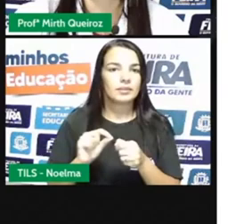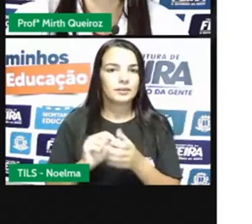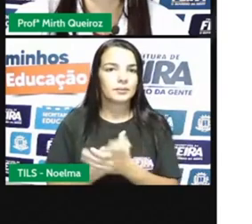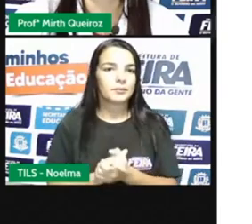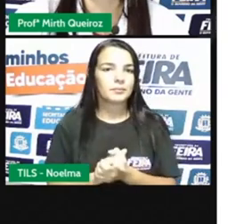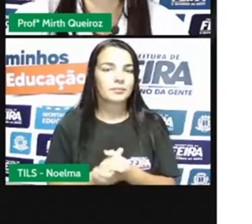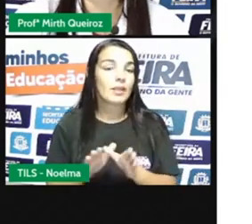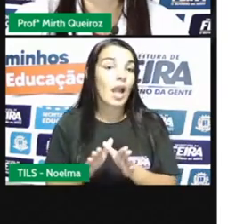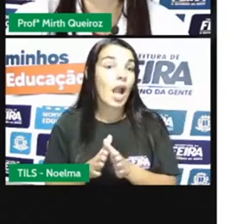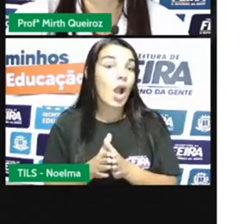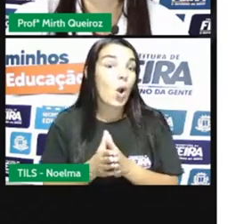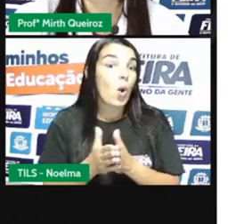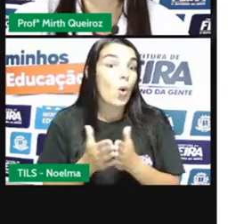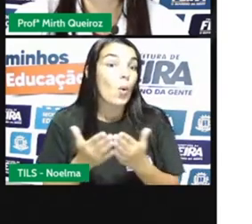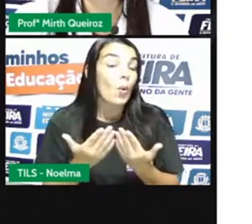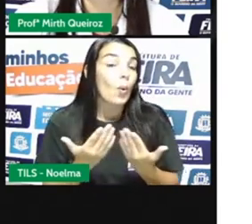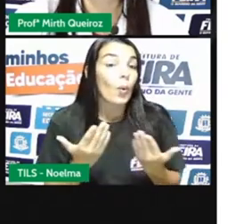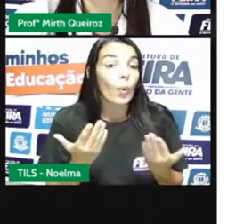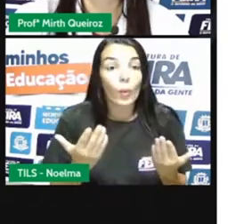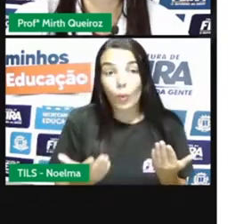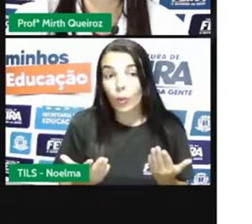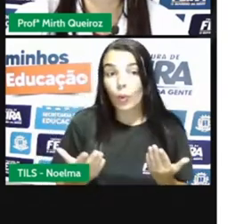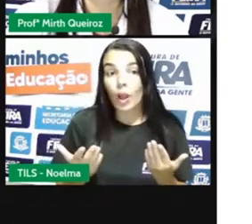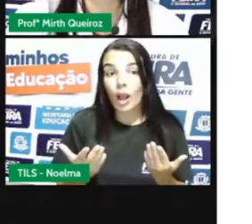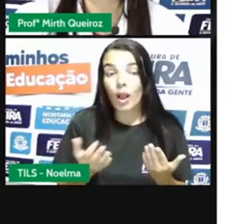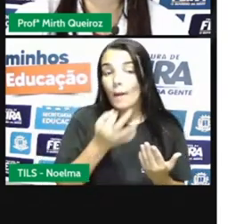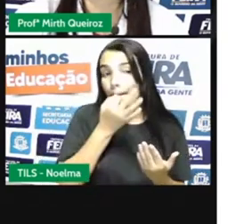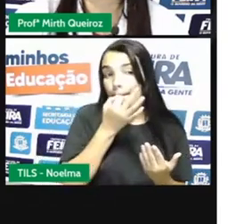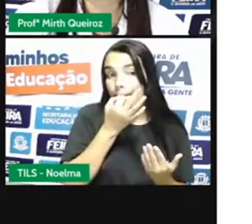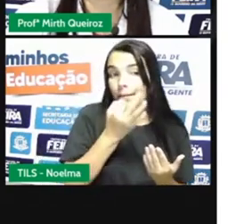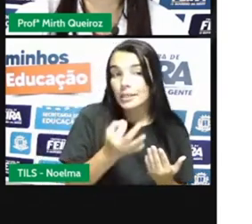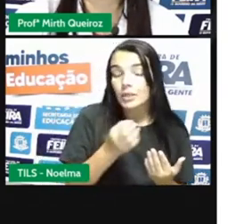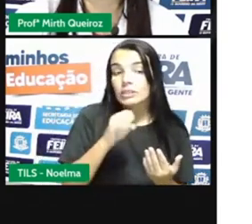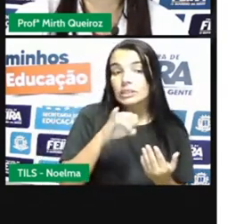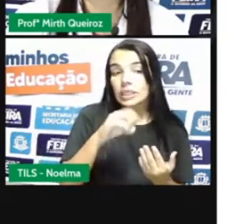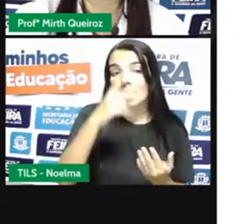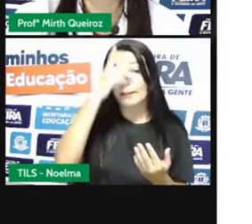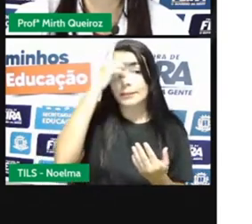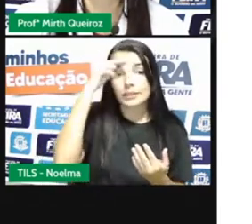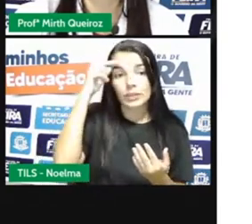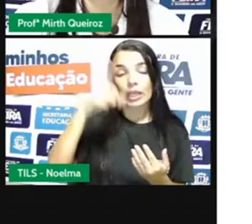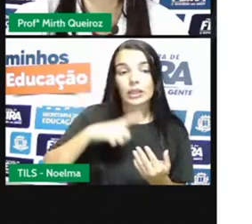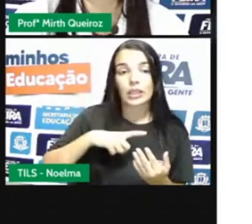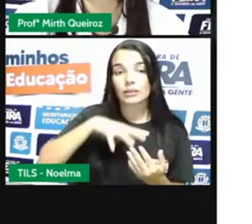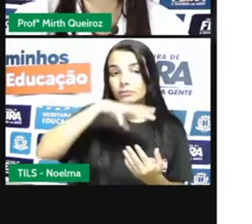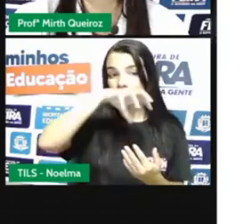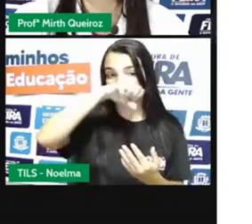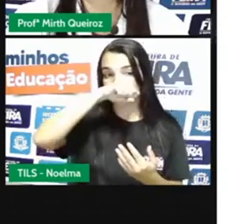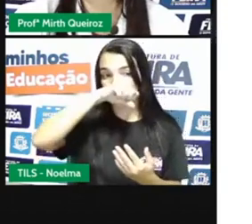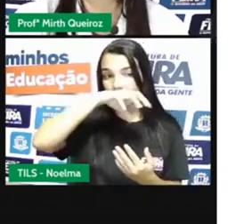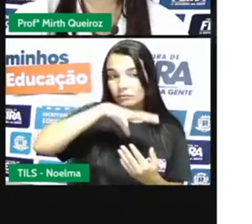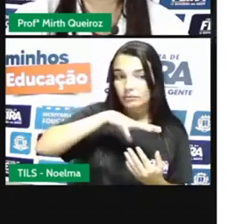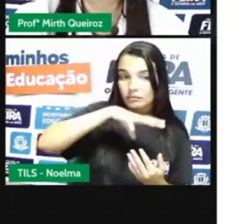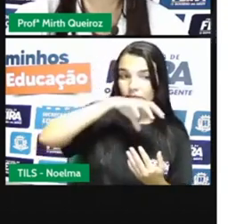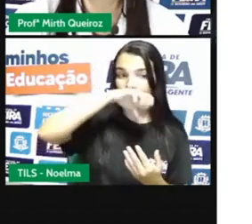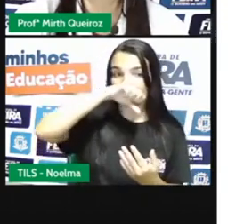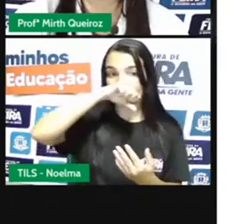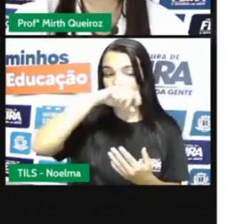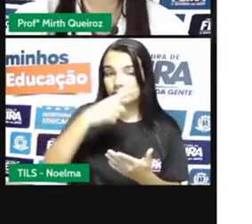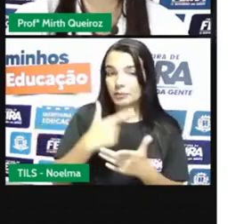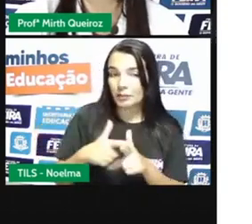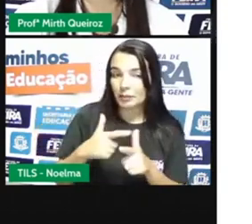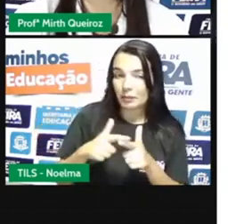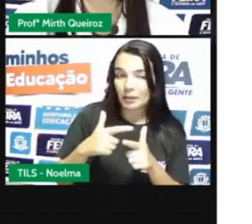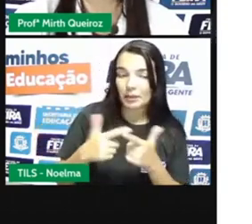Qual é a recomendação para crianças com problemas respiratórios? Pessoas que sofrem de